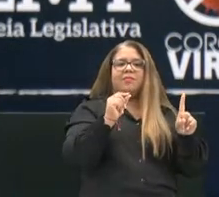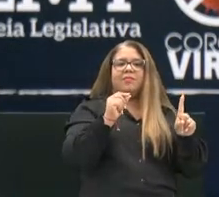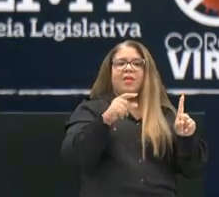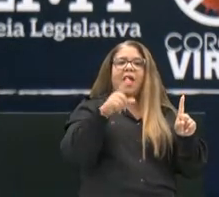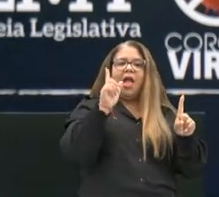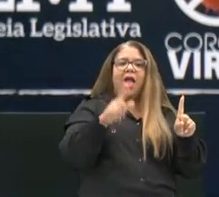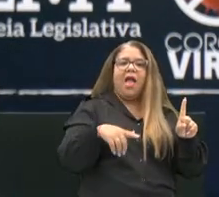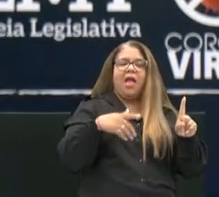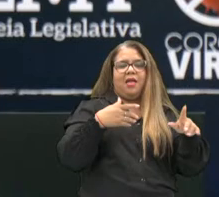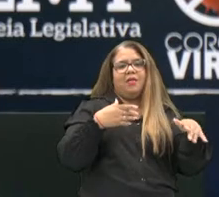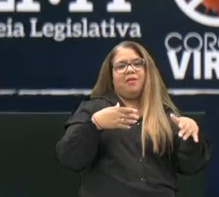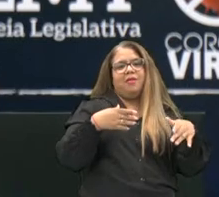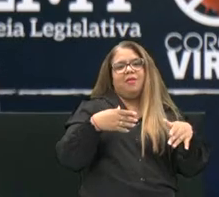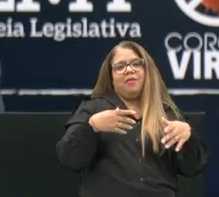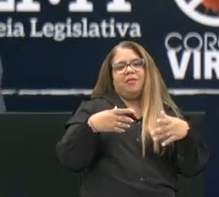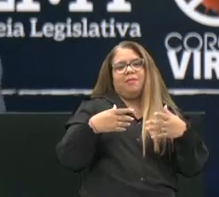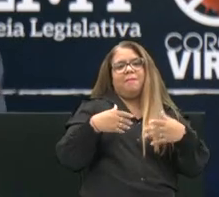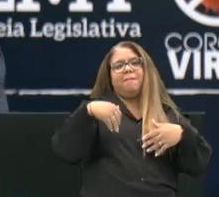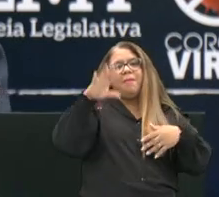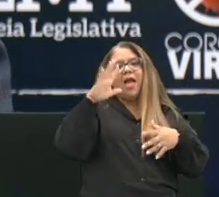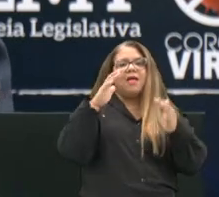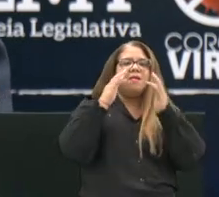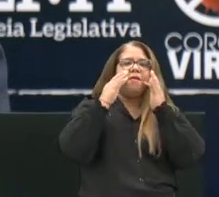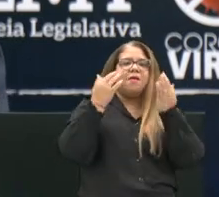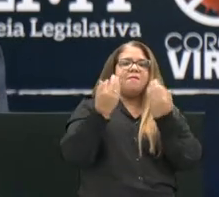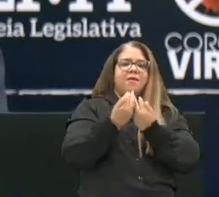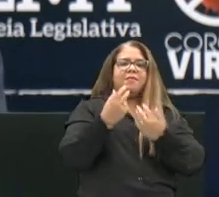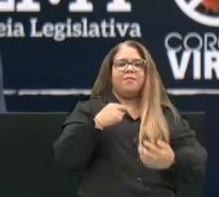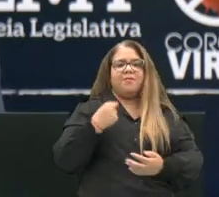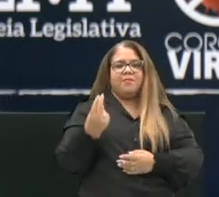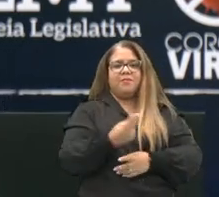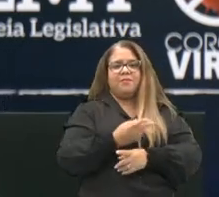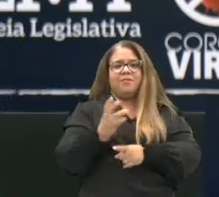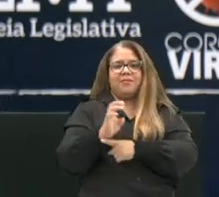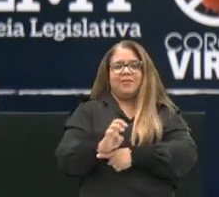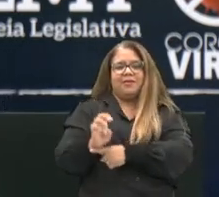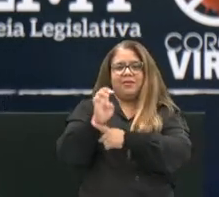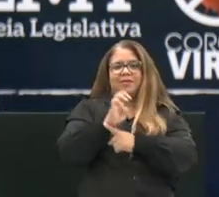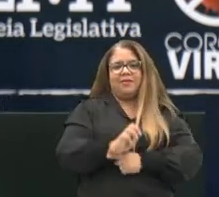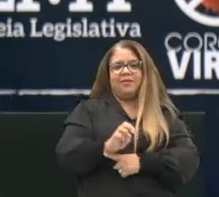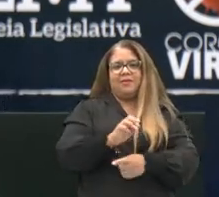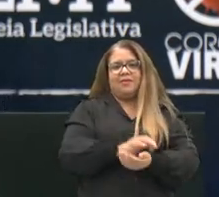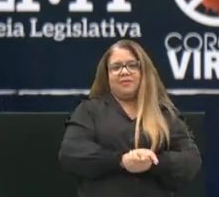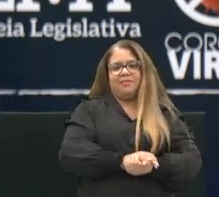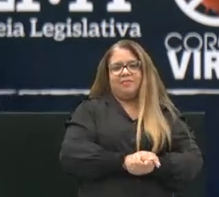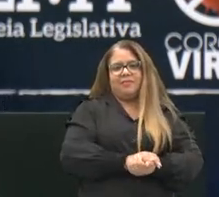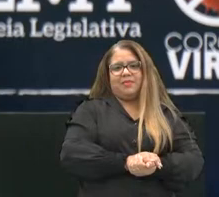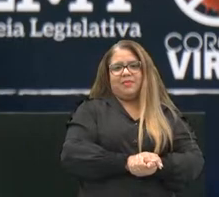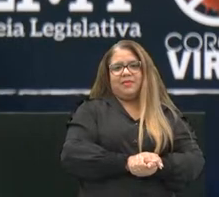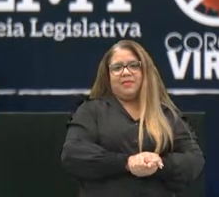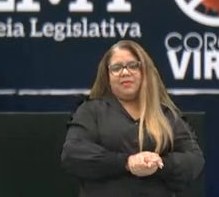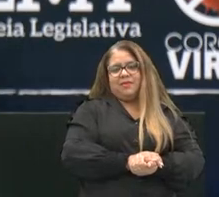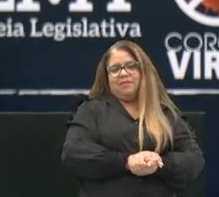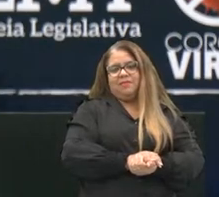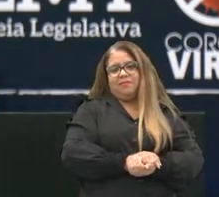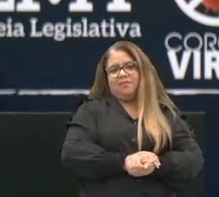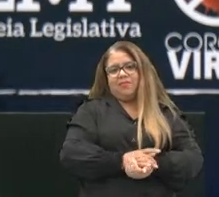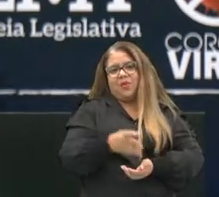mais tradicionais famílias do nosso Estado, né, a família Miller.